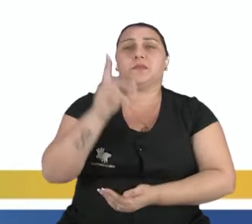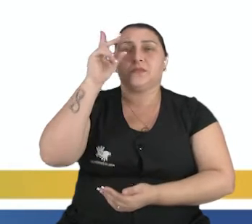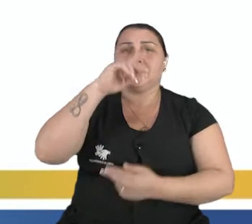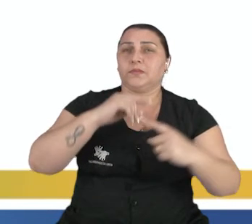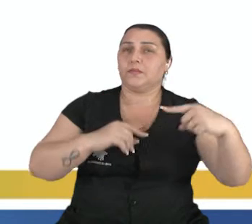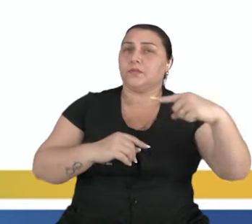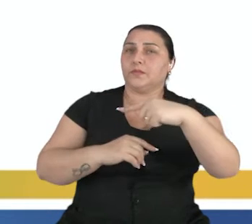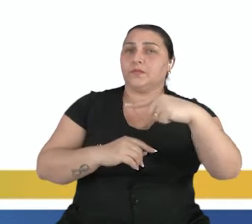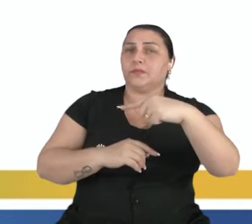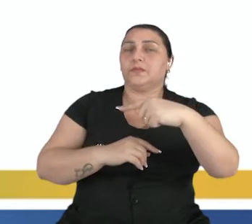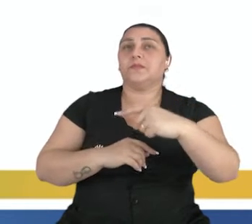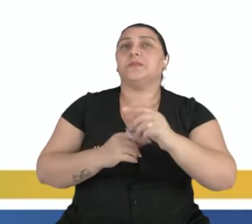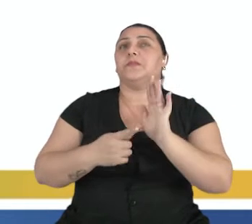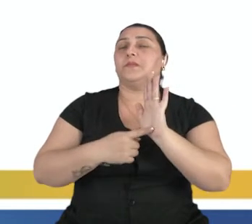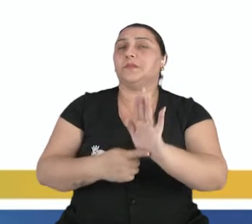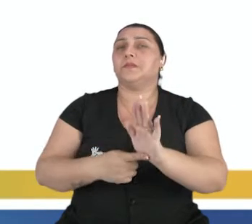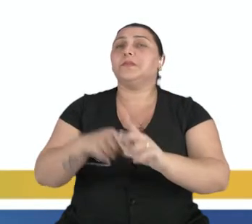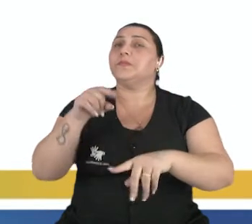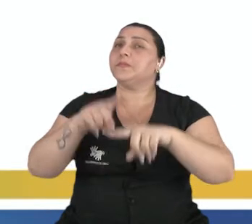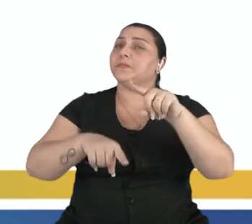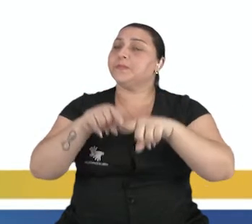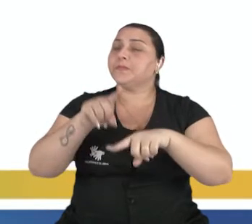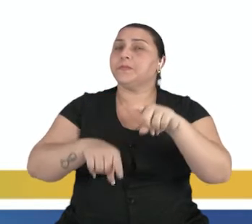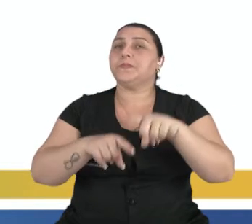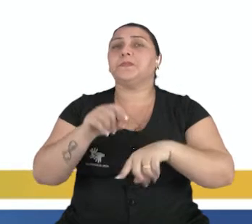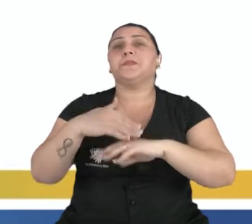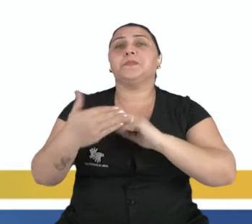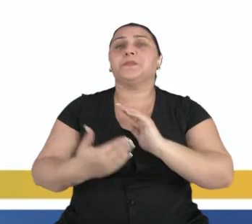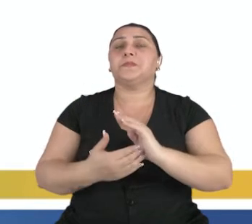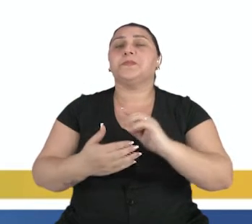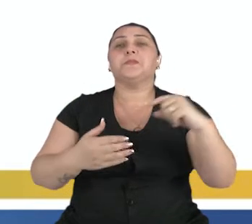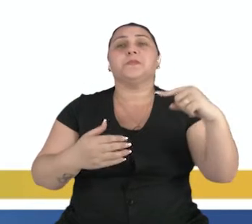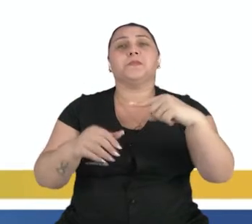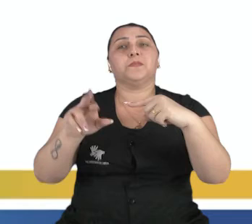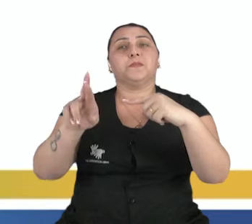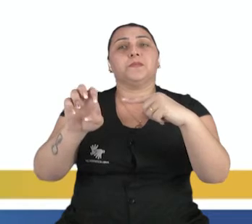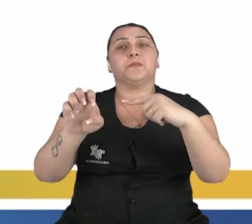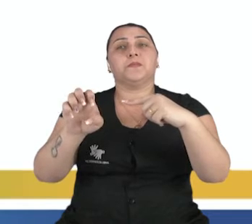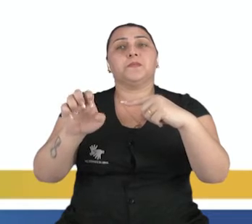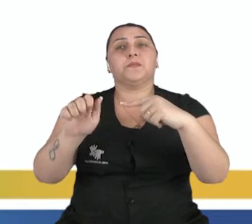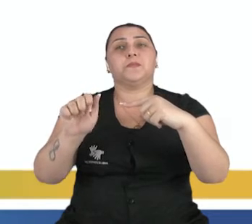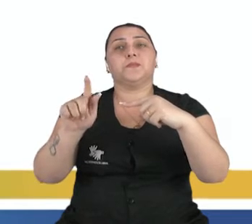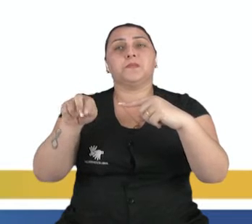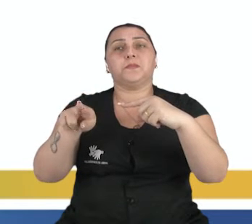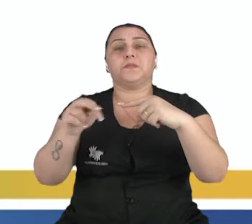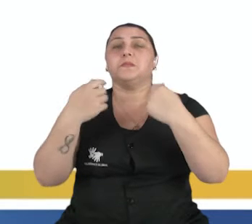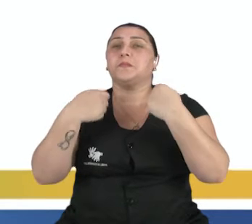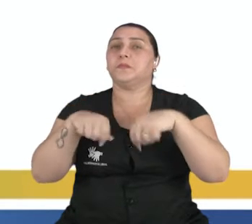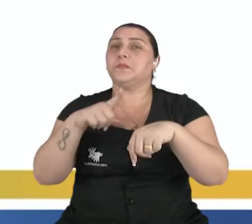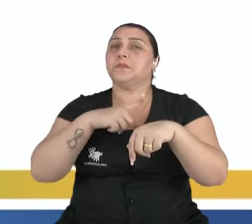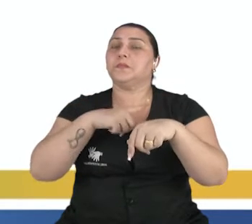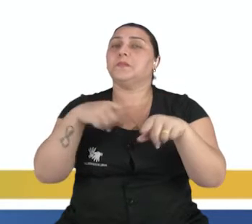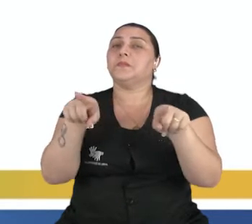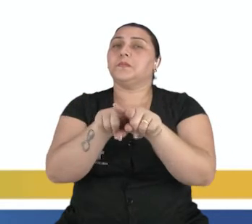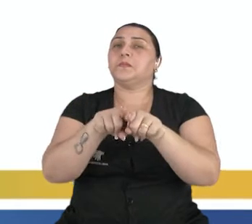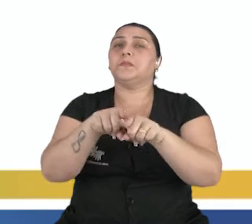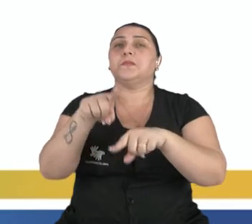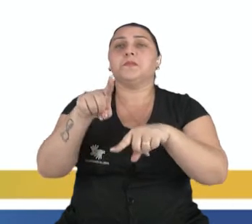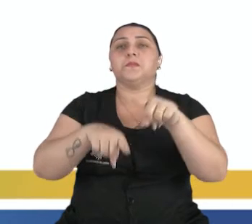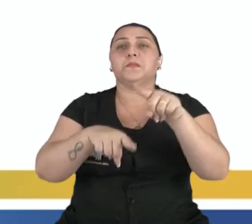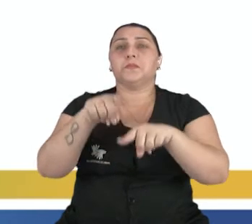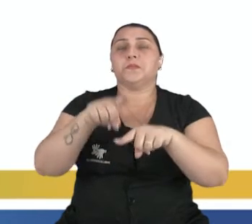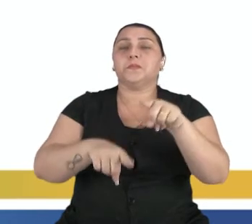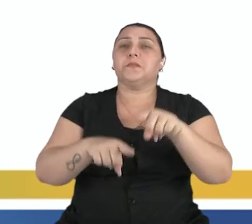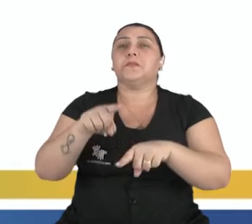seta? A seta aponta para o produto. Então, tudo que tiver no reagente tem que ter também no produto, que é a